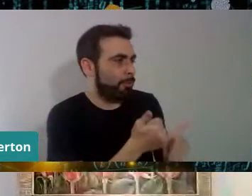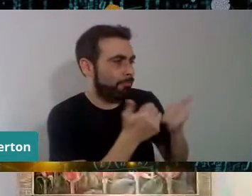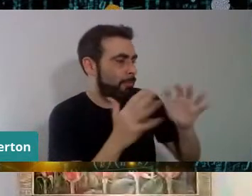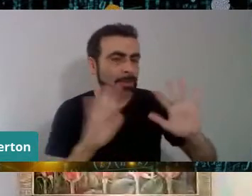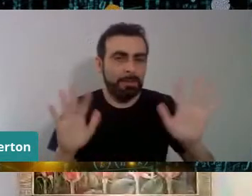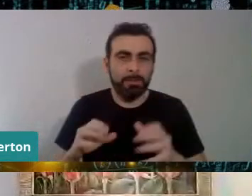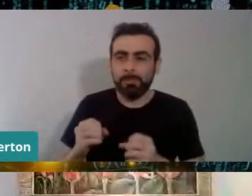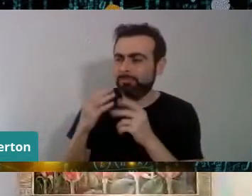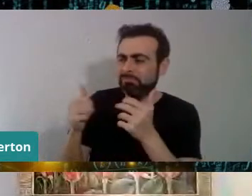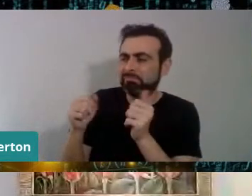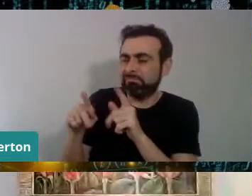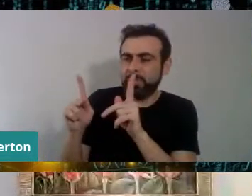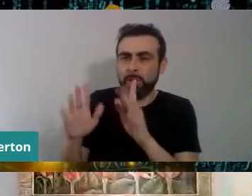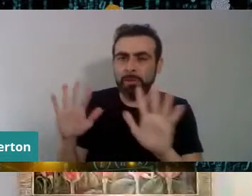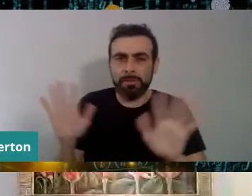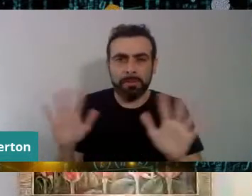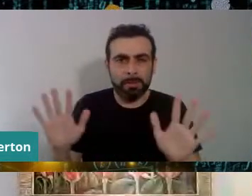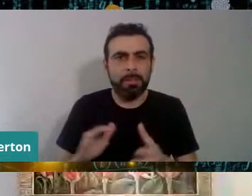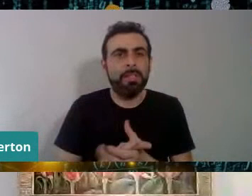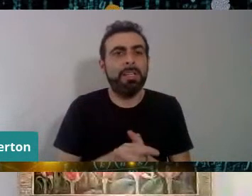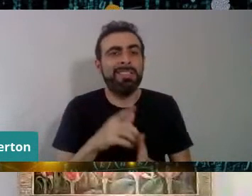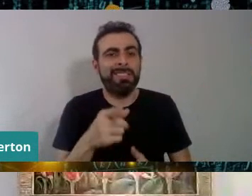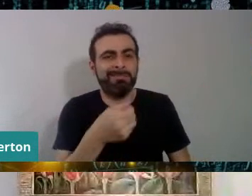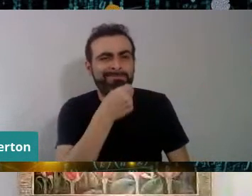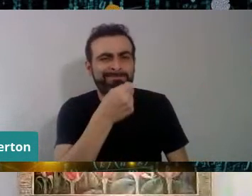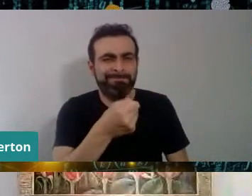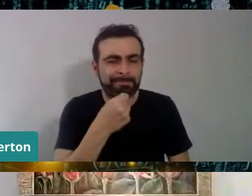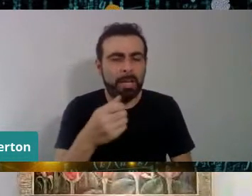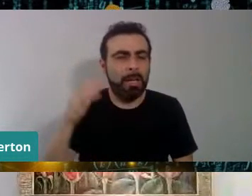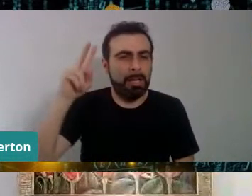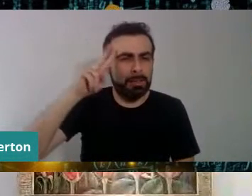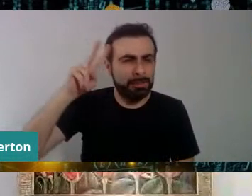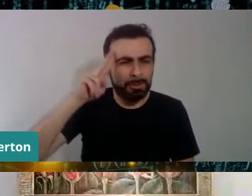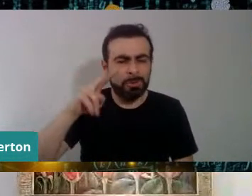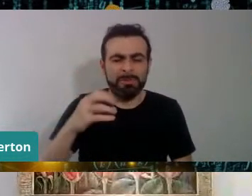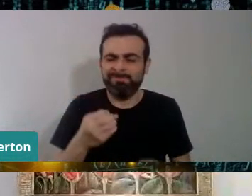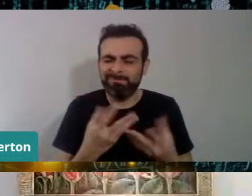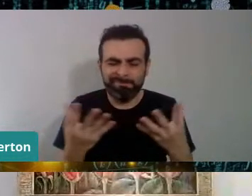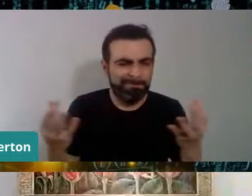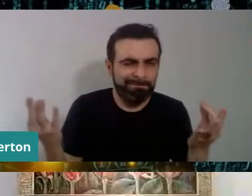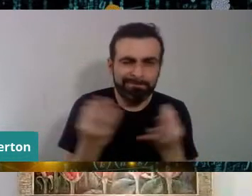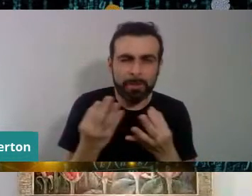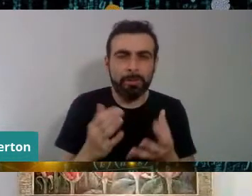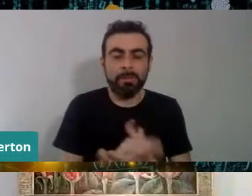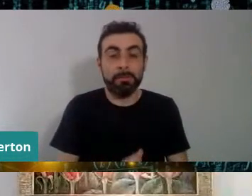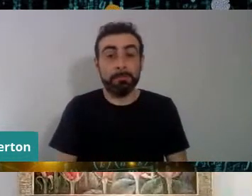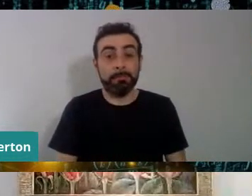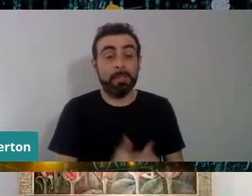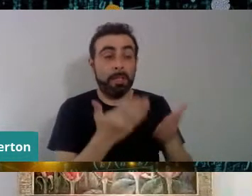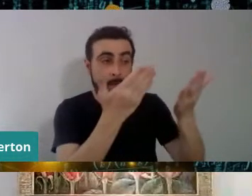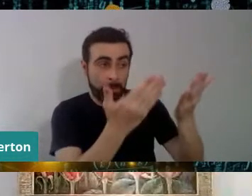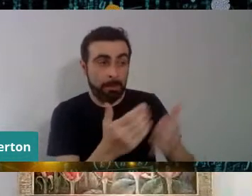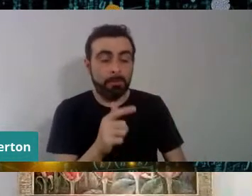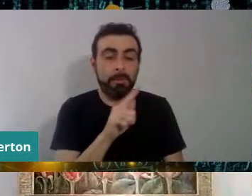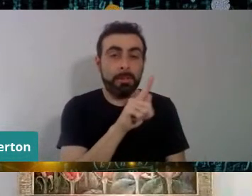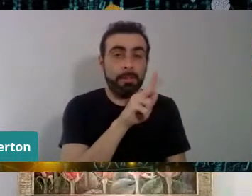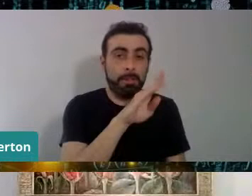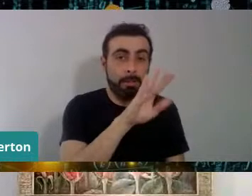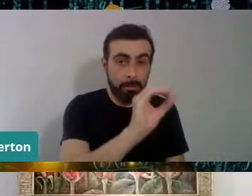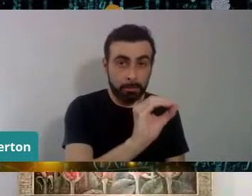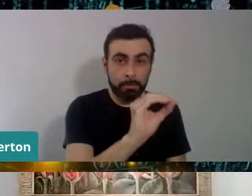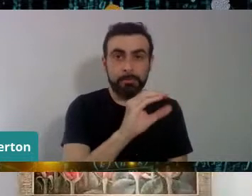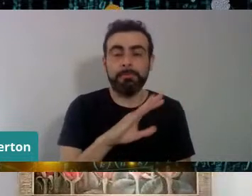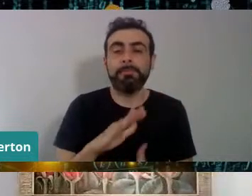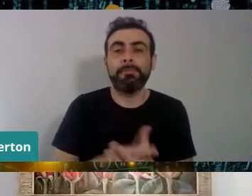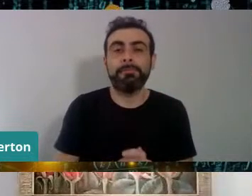Muito bom. Muito bom. Muito bom, o seu depoimento, a sua história foi muito legal. E o Guido, é, o, nós